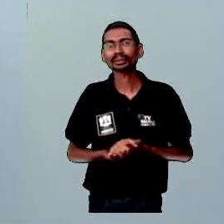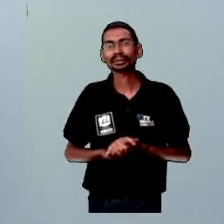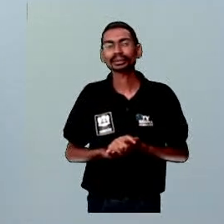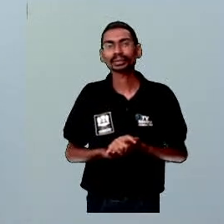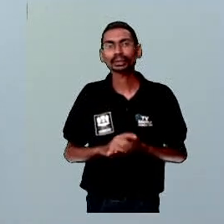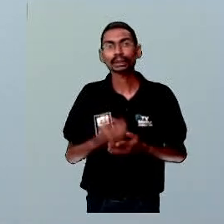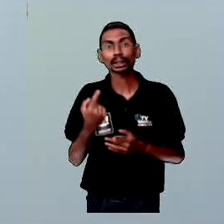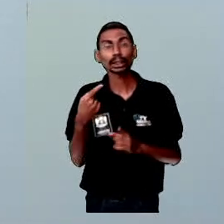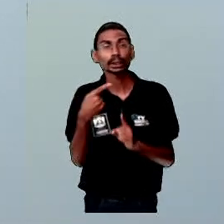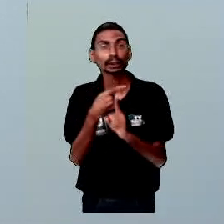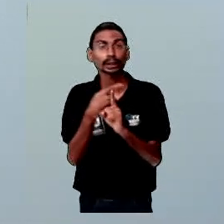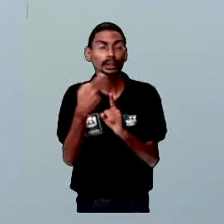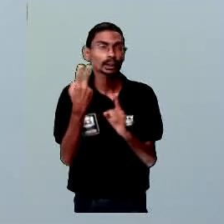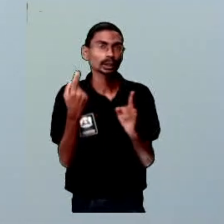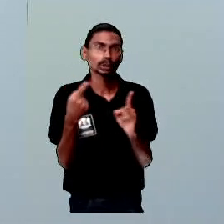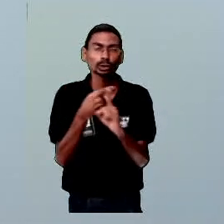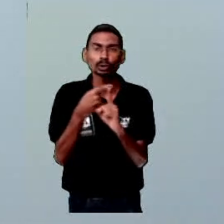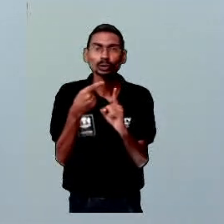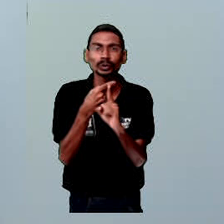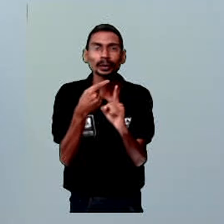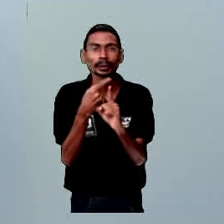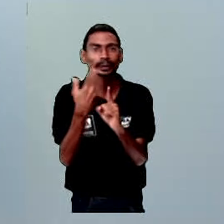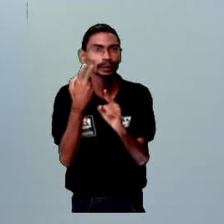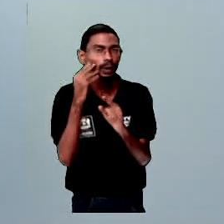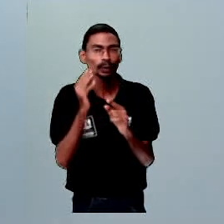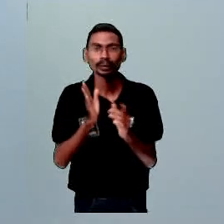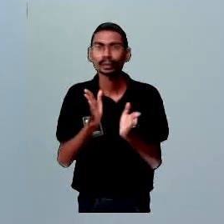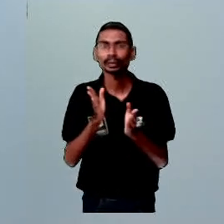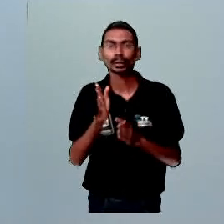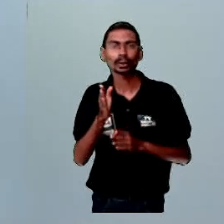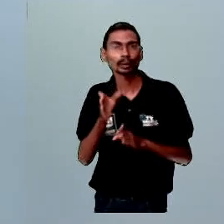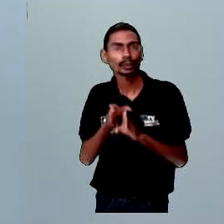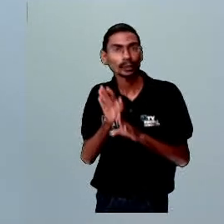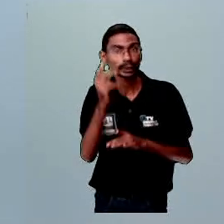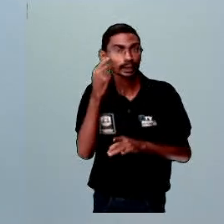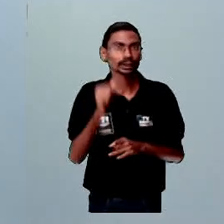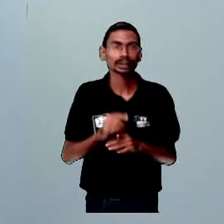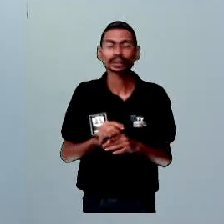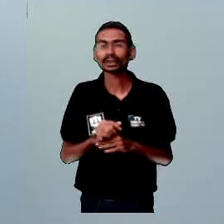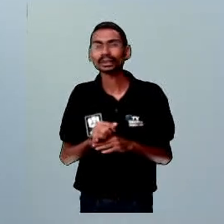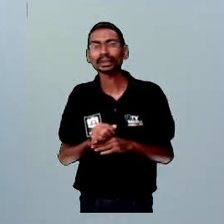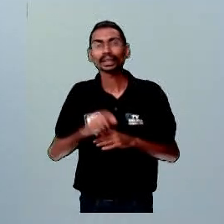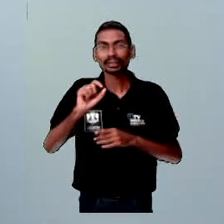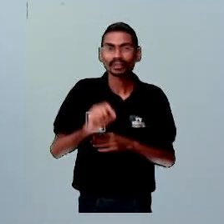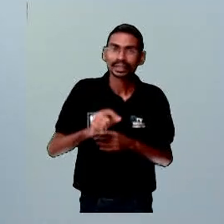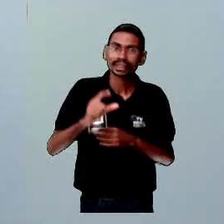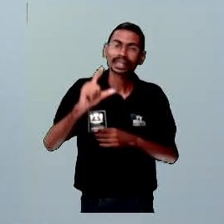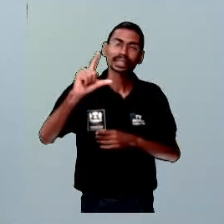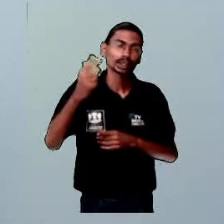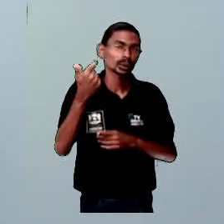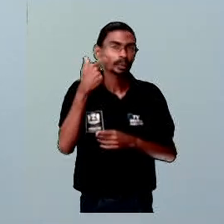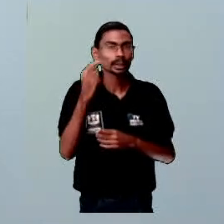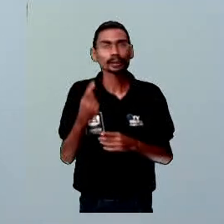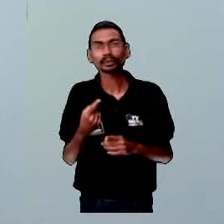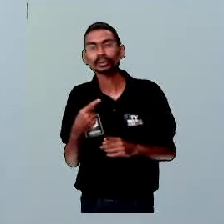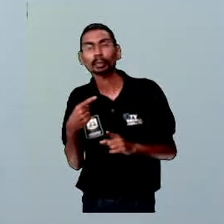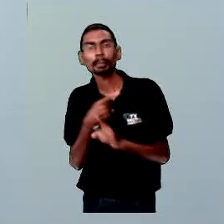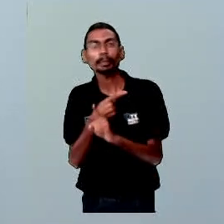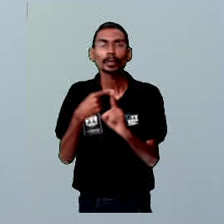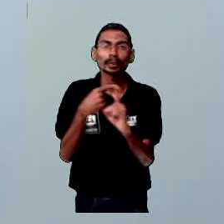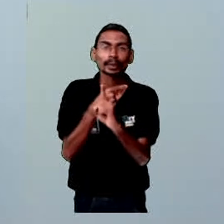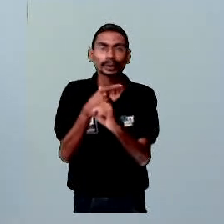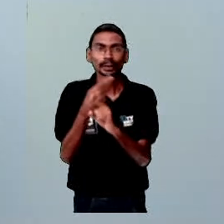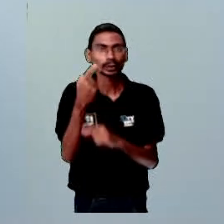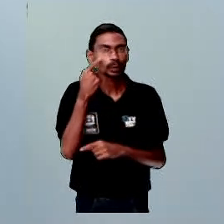ó, indica a orientação. Ele vai crescendo toda vez para a direita. O 0, como a gente tinha